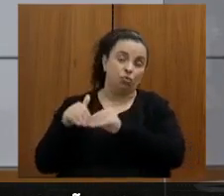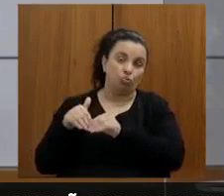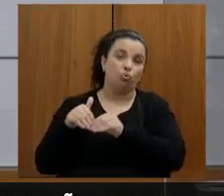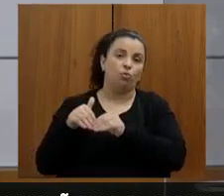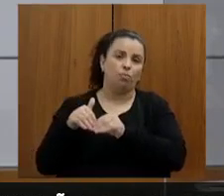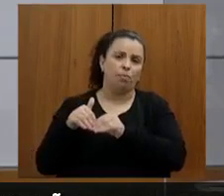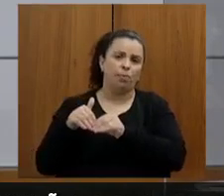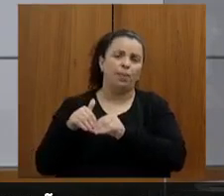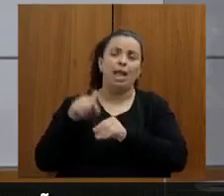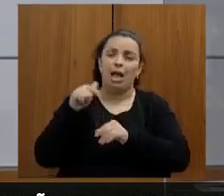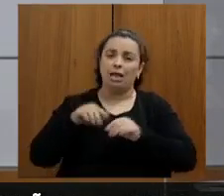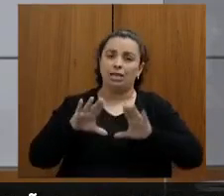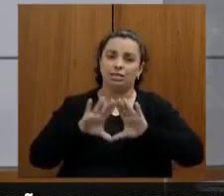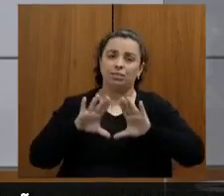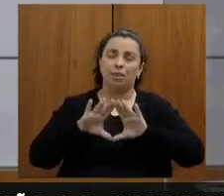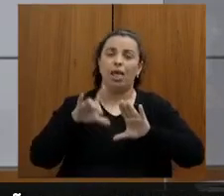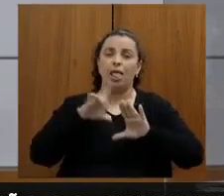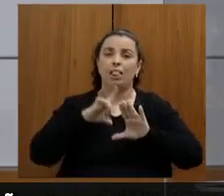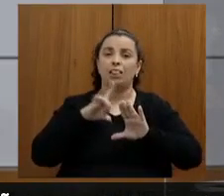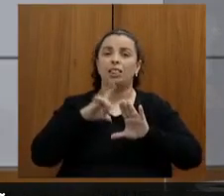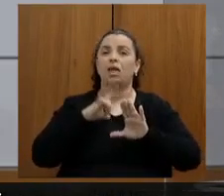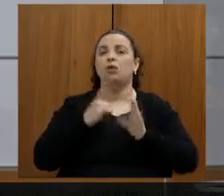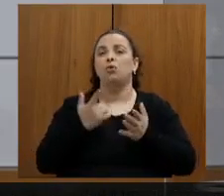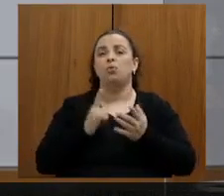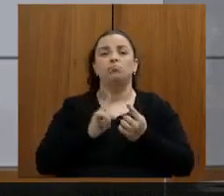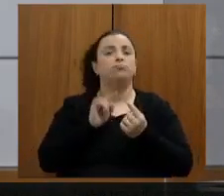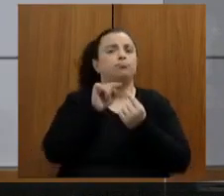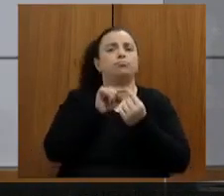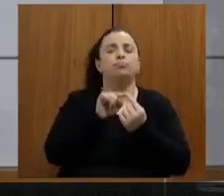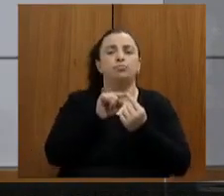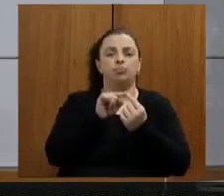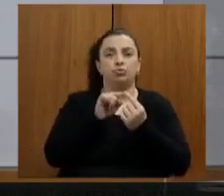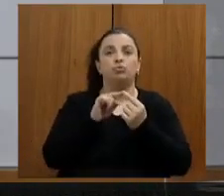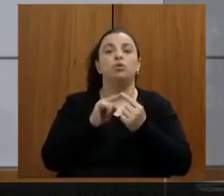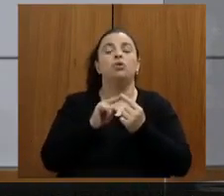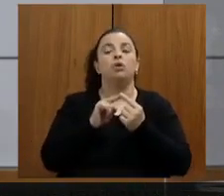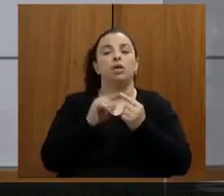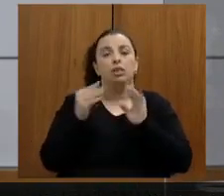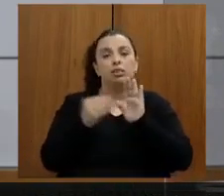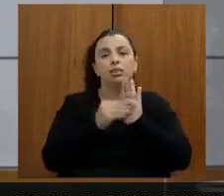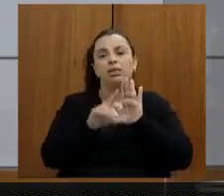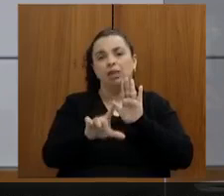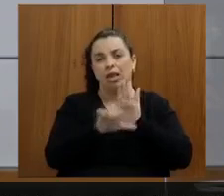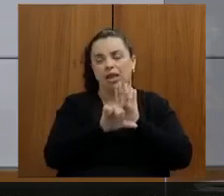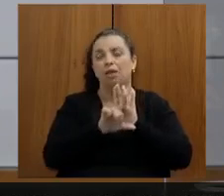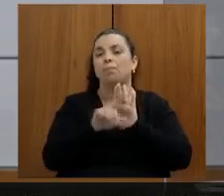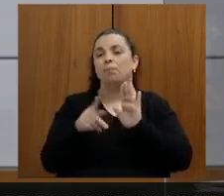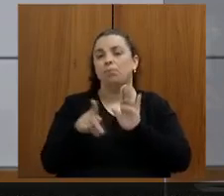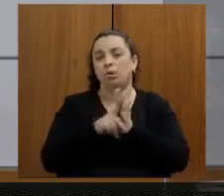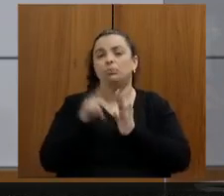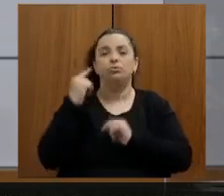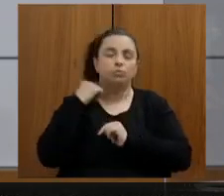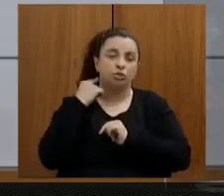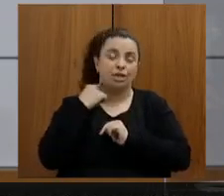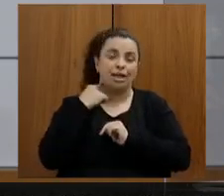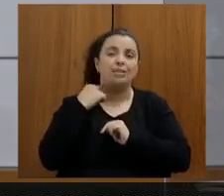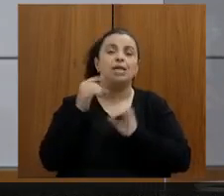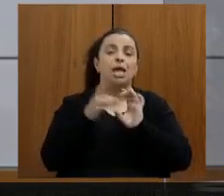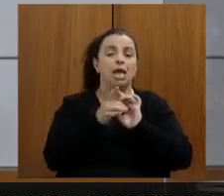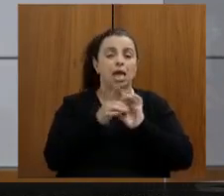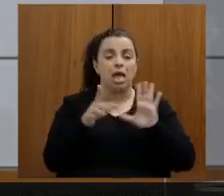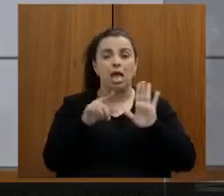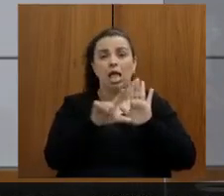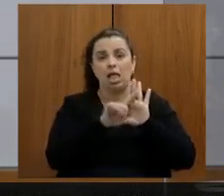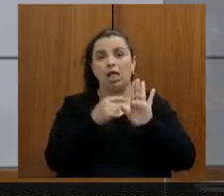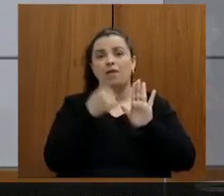Gerais ela prevê que por Essas linhas poderão passar carga passageiro e